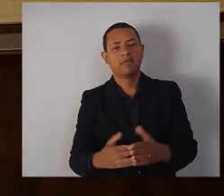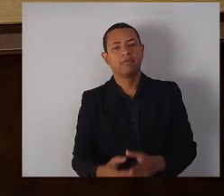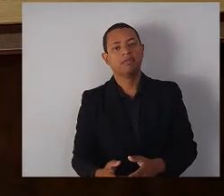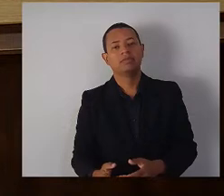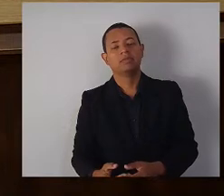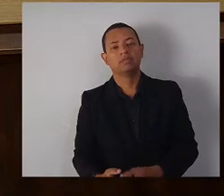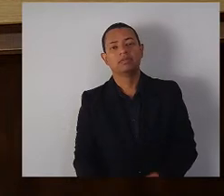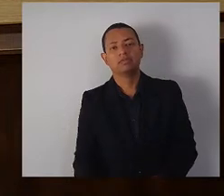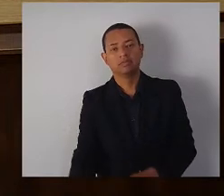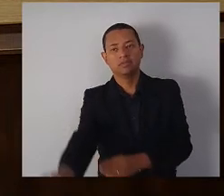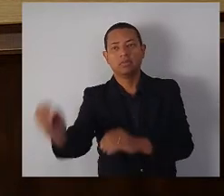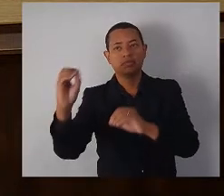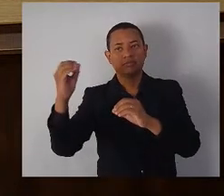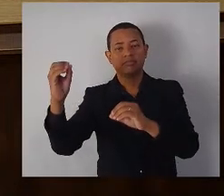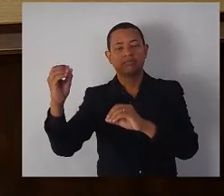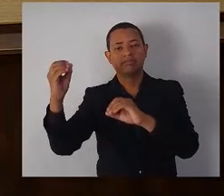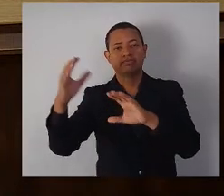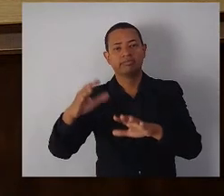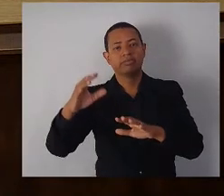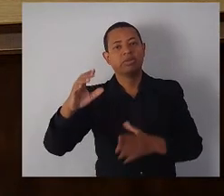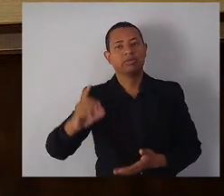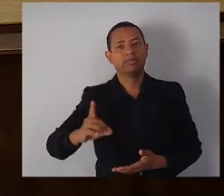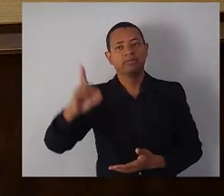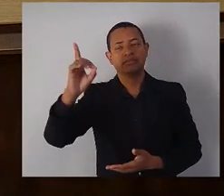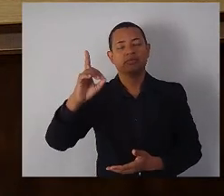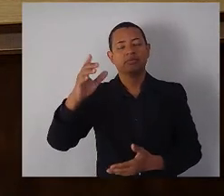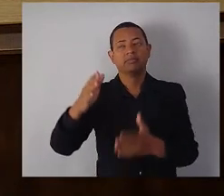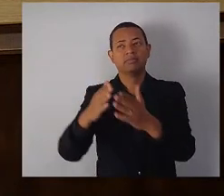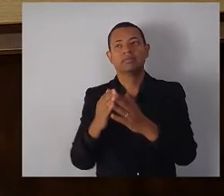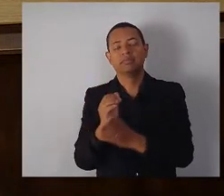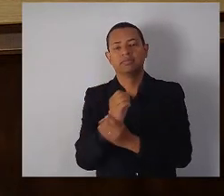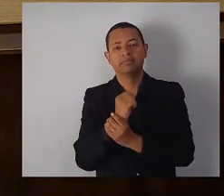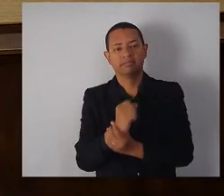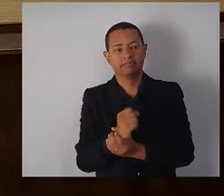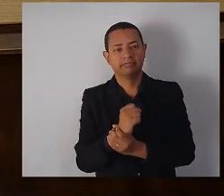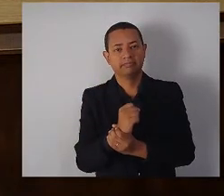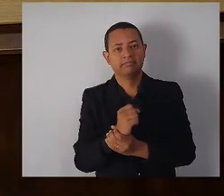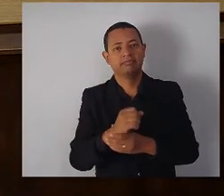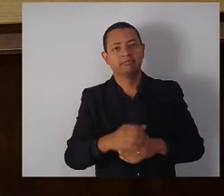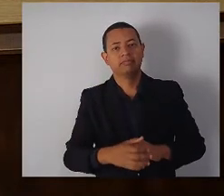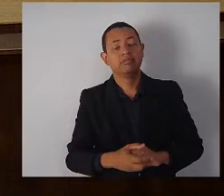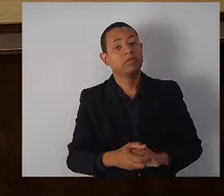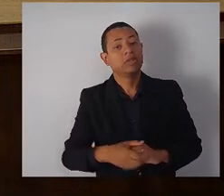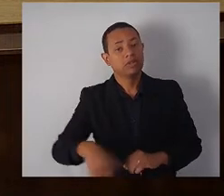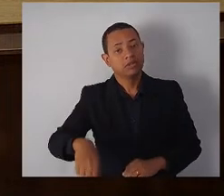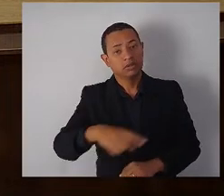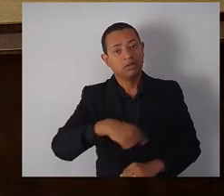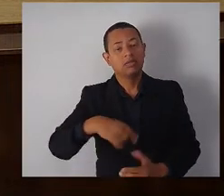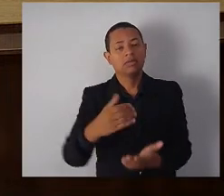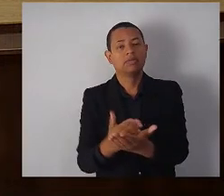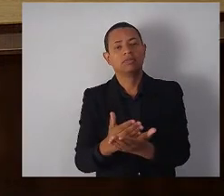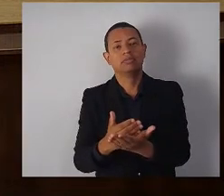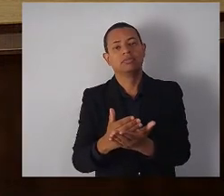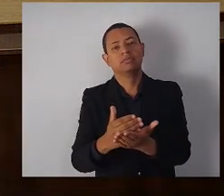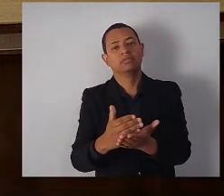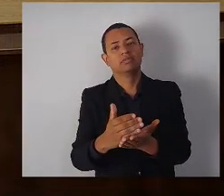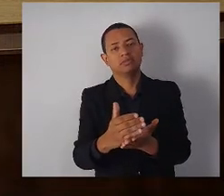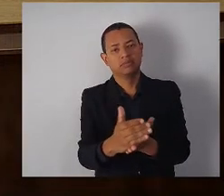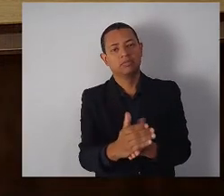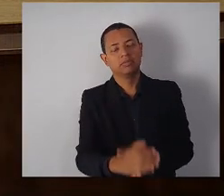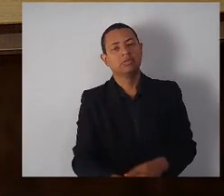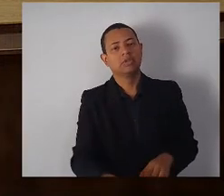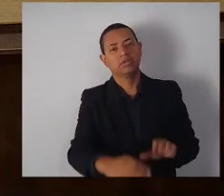divinas, invocando a proteção divina e o padre Cícero Romão Batista, nós damos início à pauta